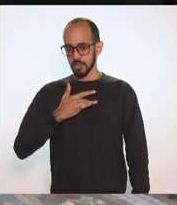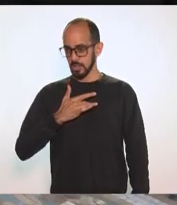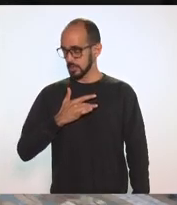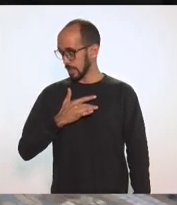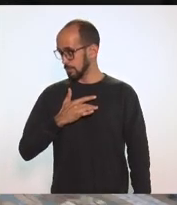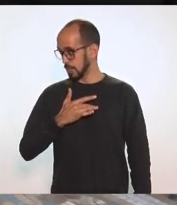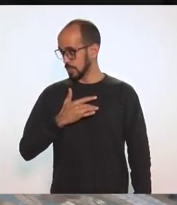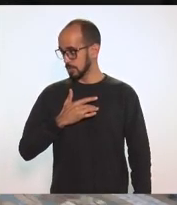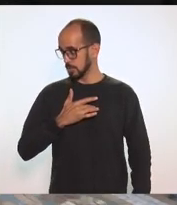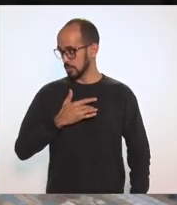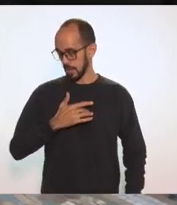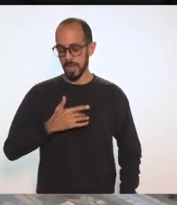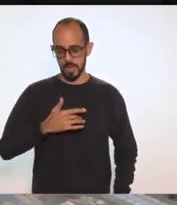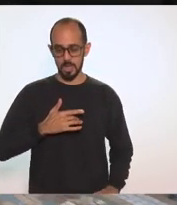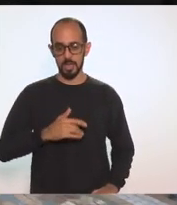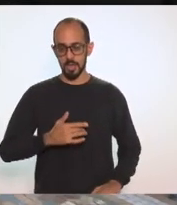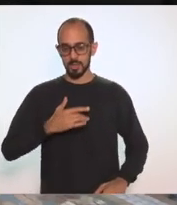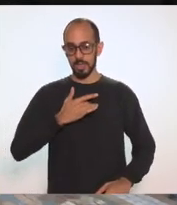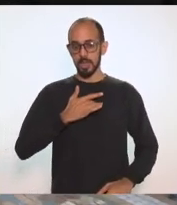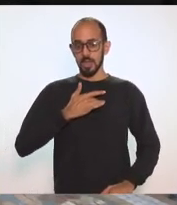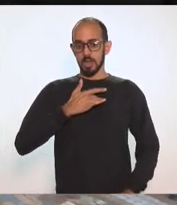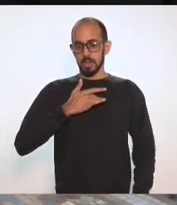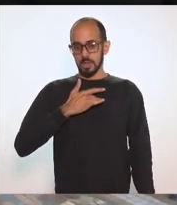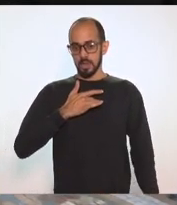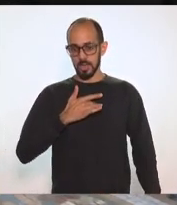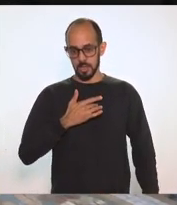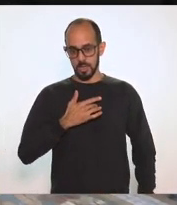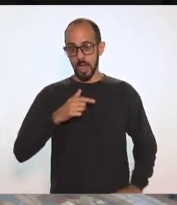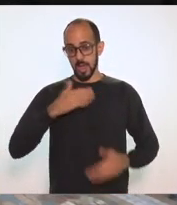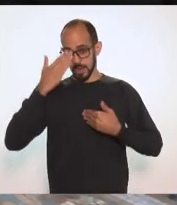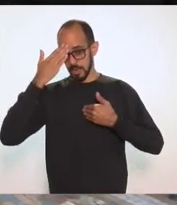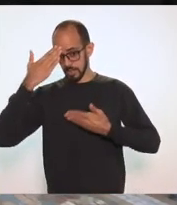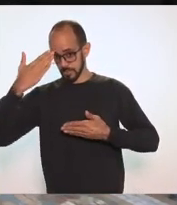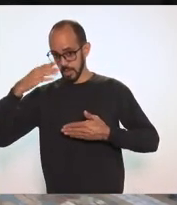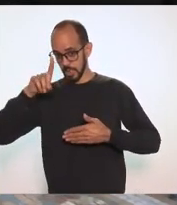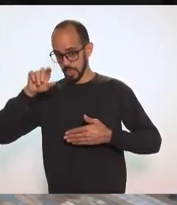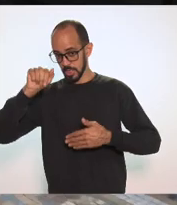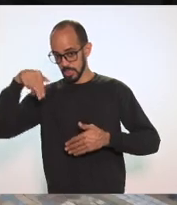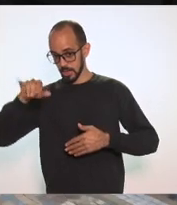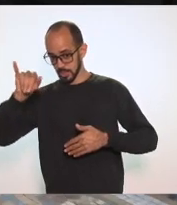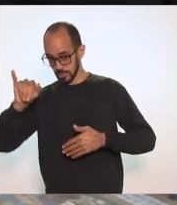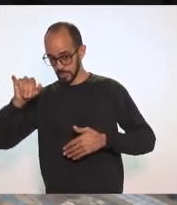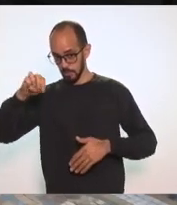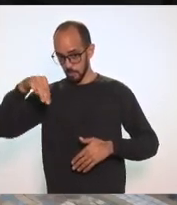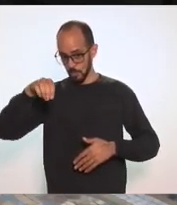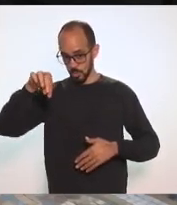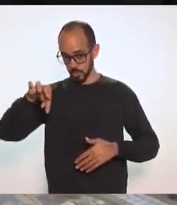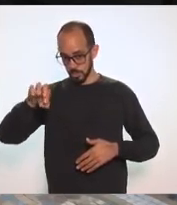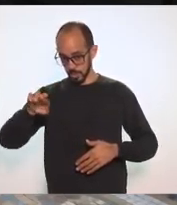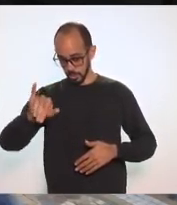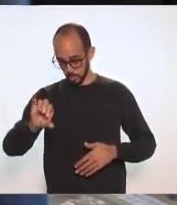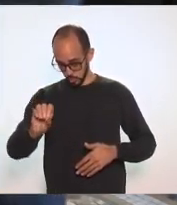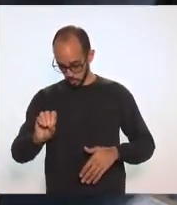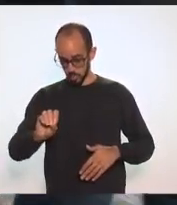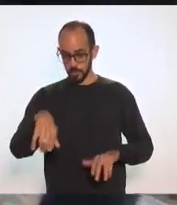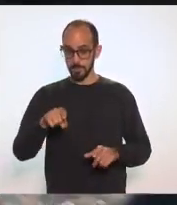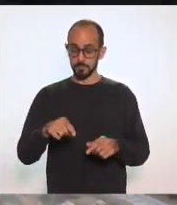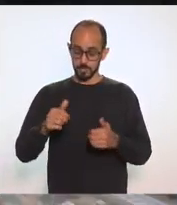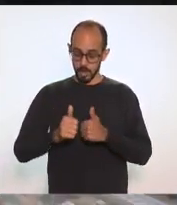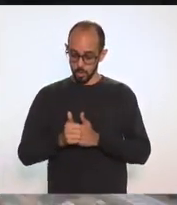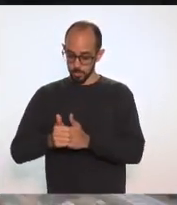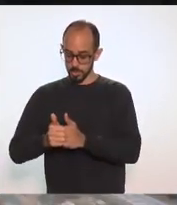Quero agradecer aqui à deputada Dani Monteiro, que nos acompanhou na condição de presidente da Comissão de